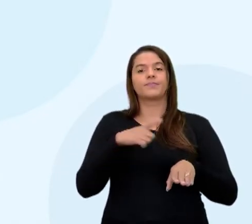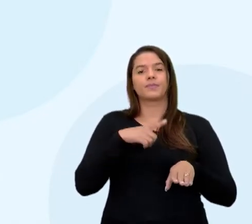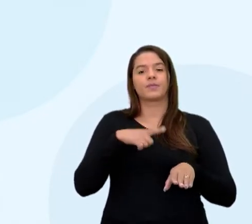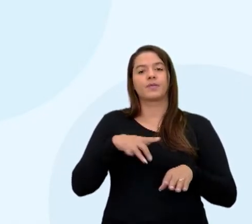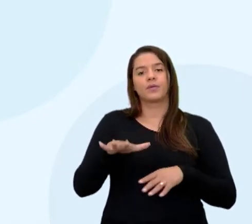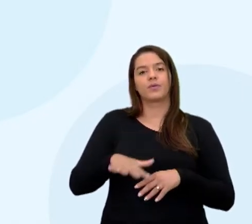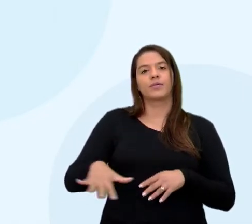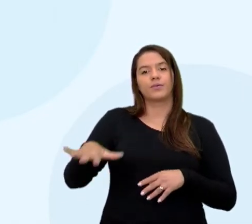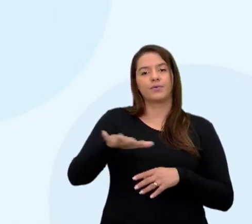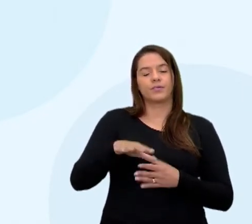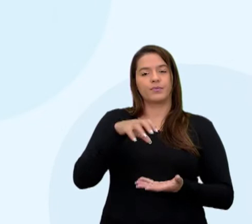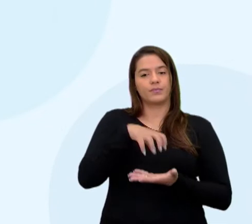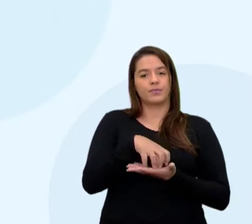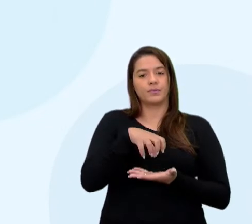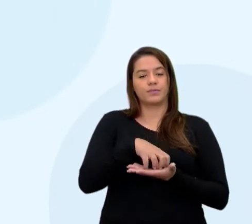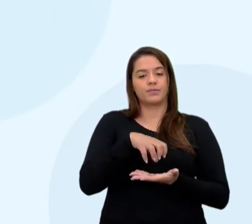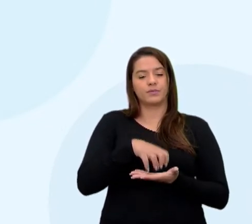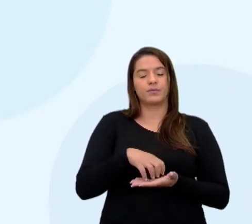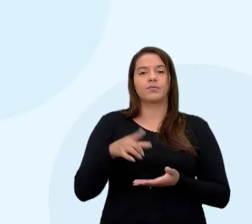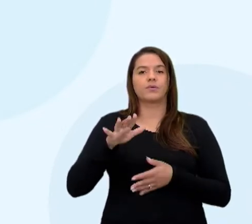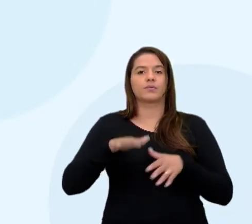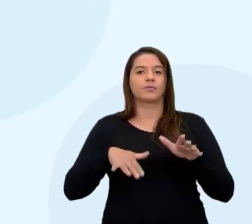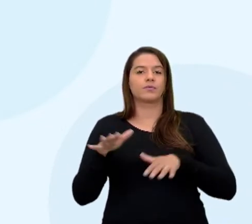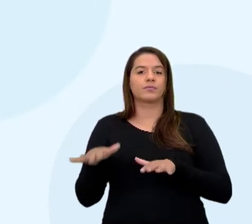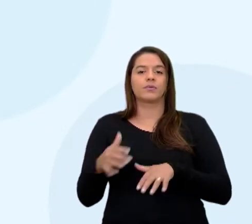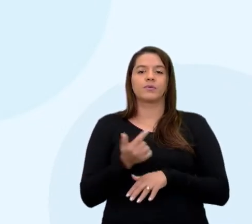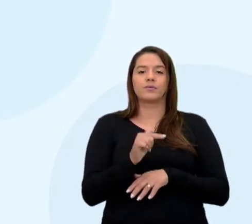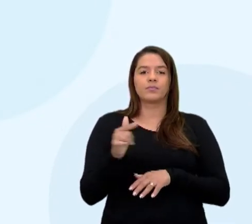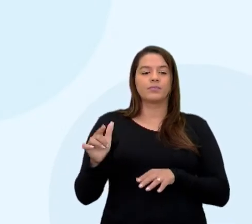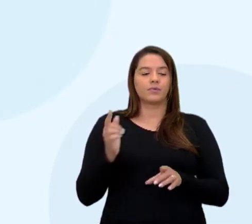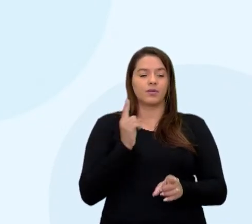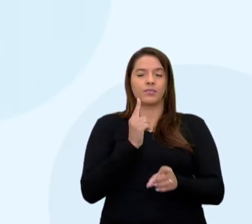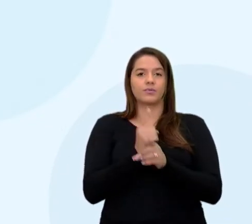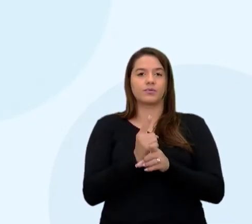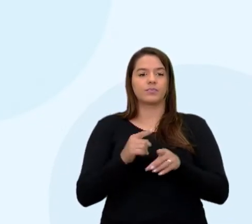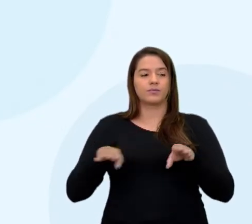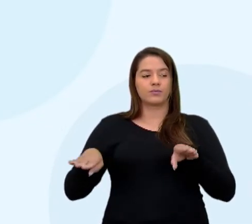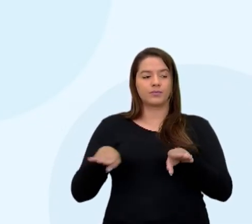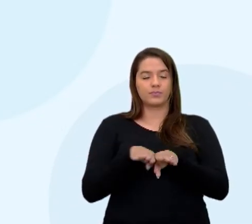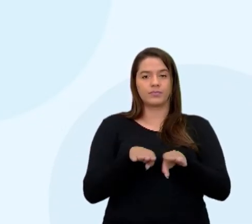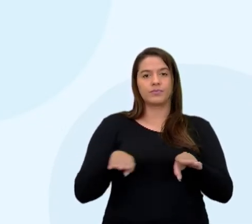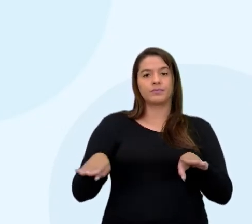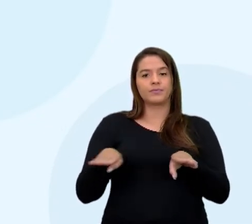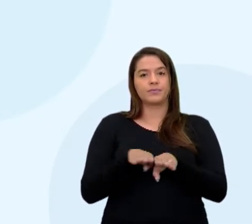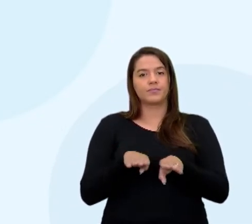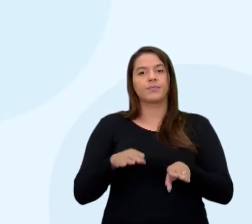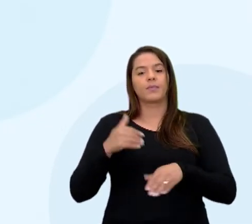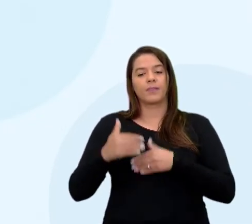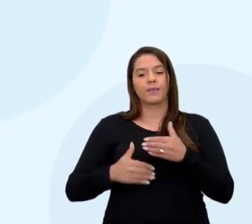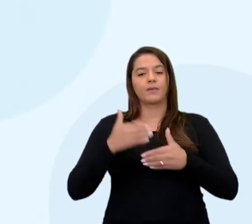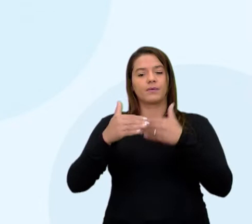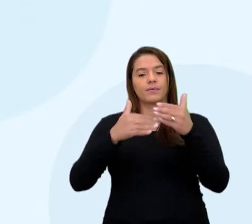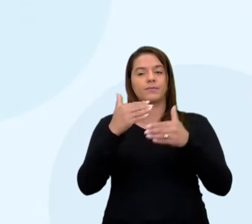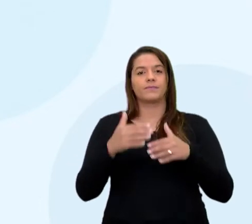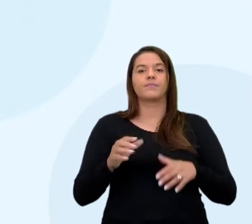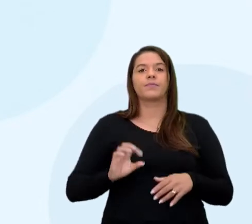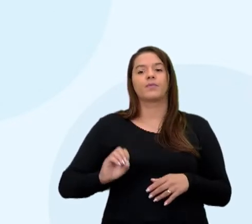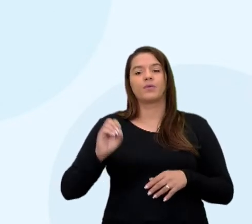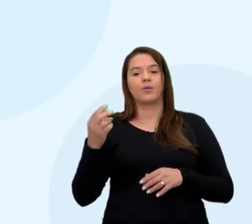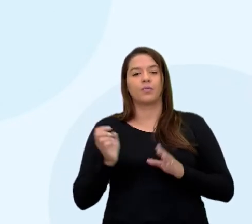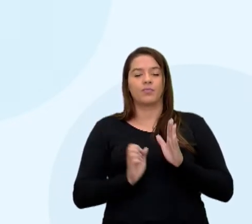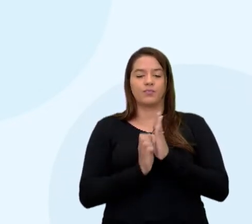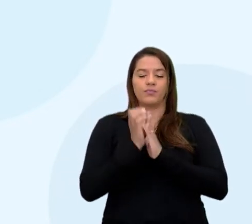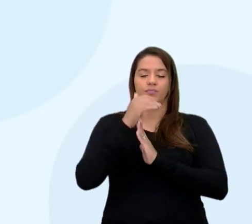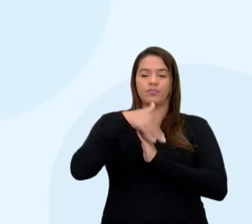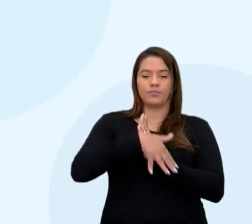regiões mais centrais aí, né, onde não há esses encontros aí, esses processos de tectonismo ou